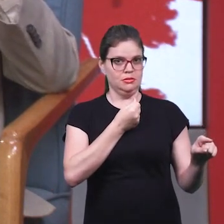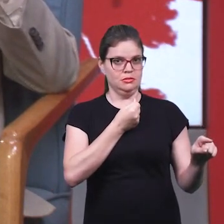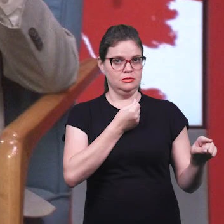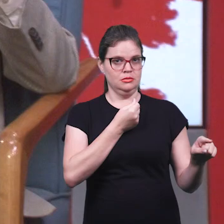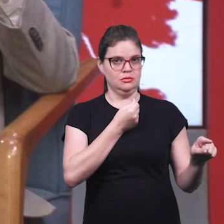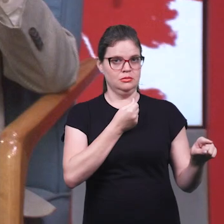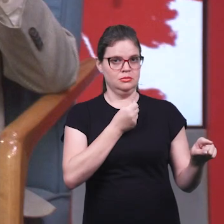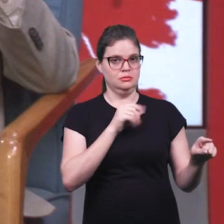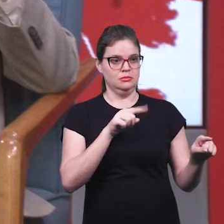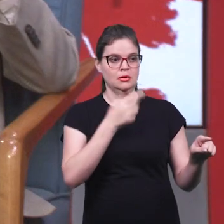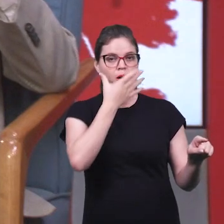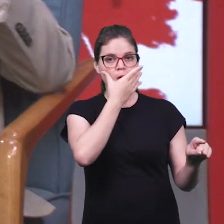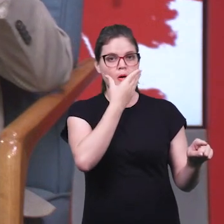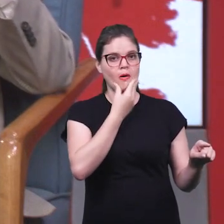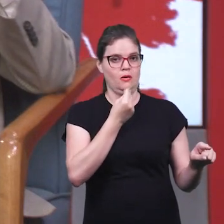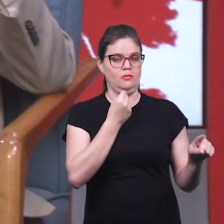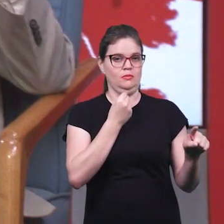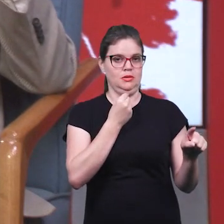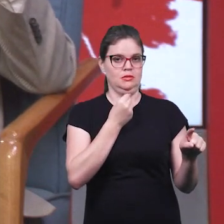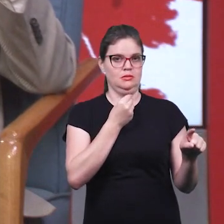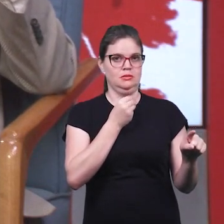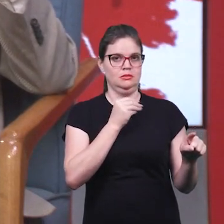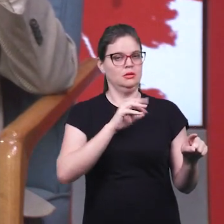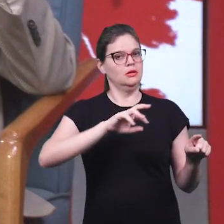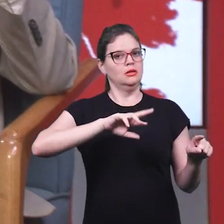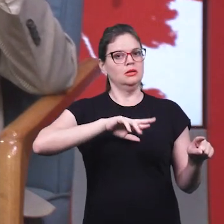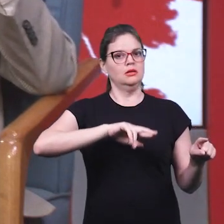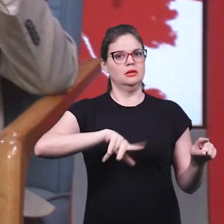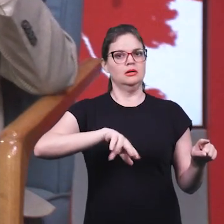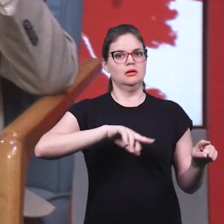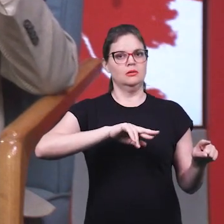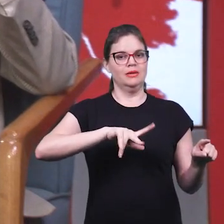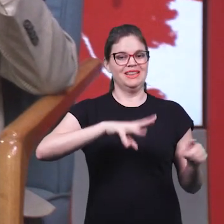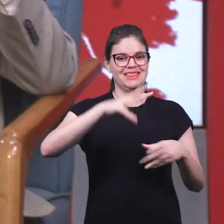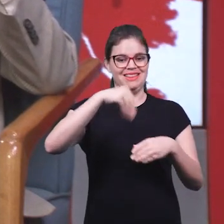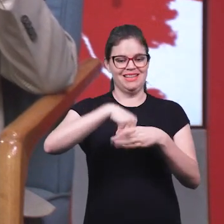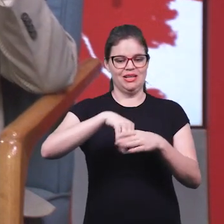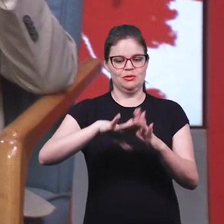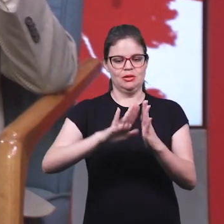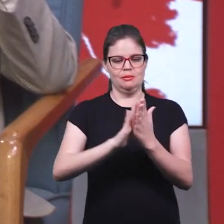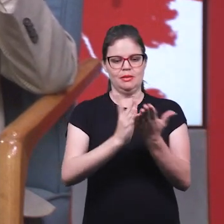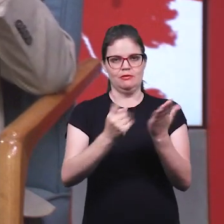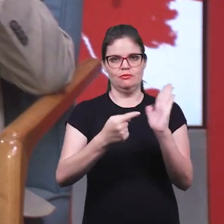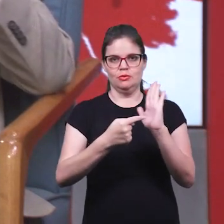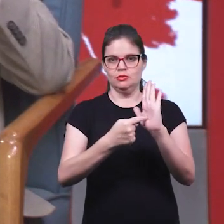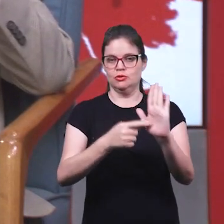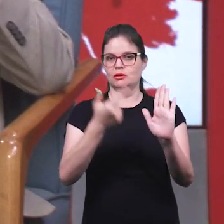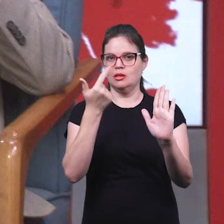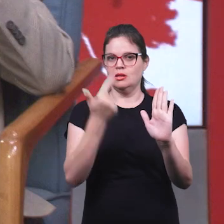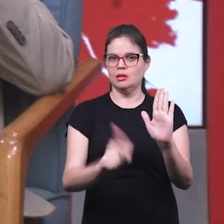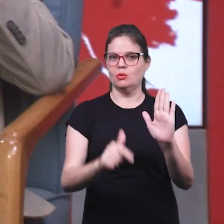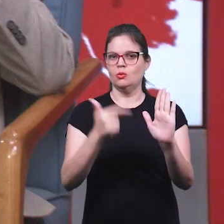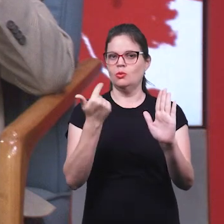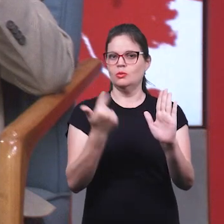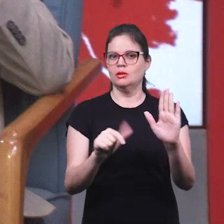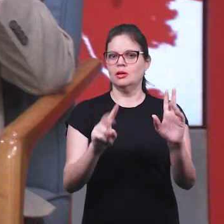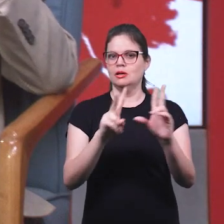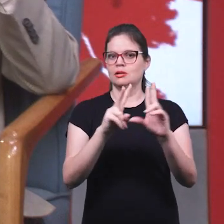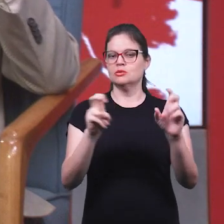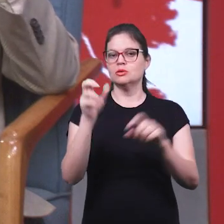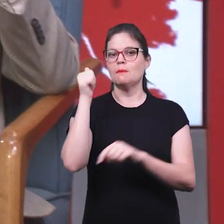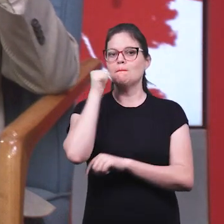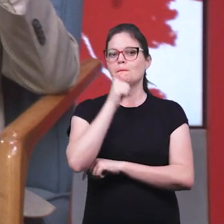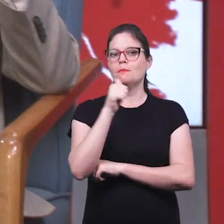eram varões. Então não há em nenhum momento na Bíblia, isso é bom que se diga,